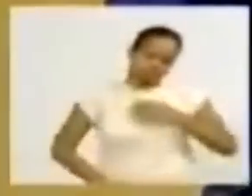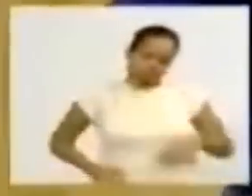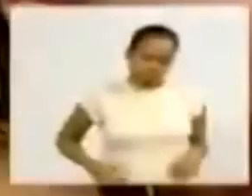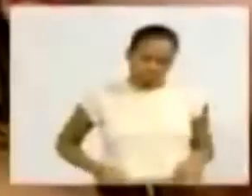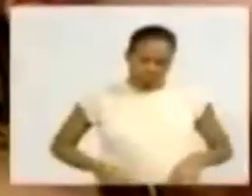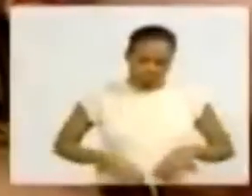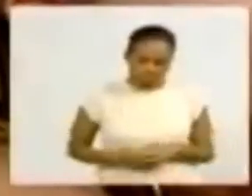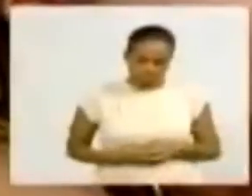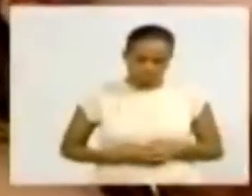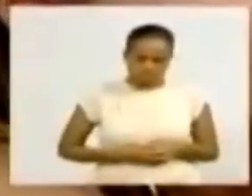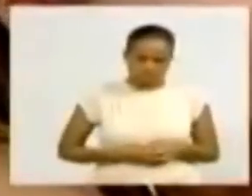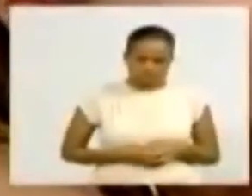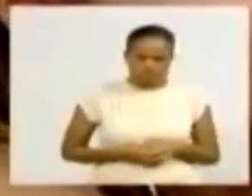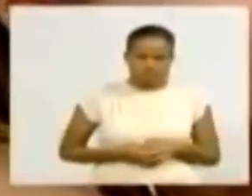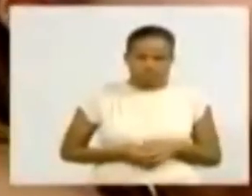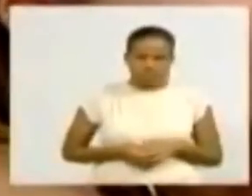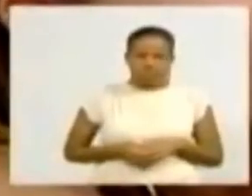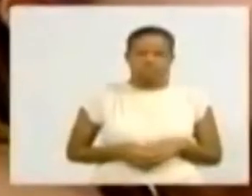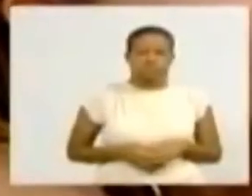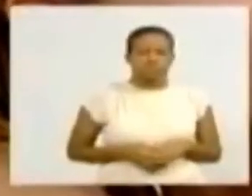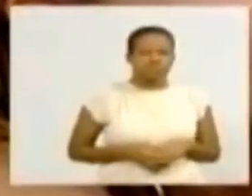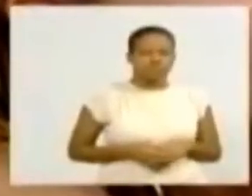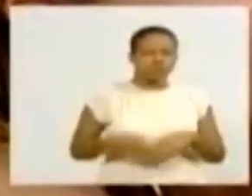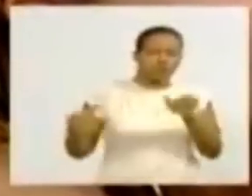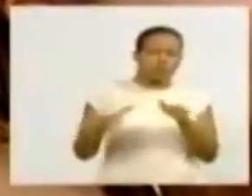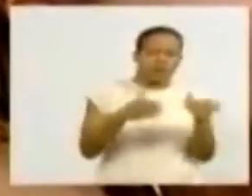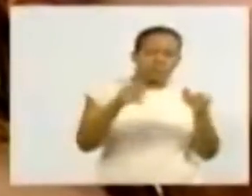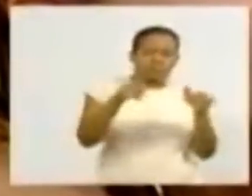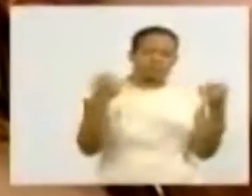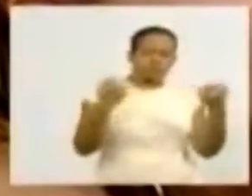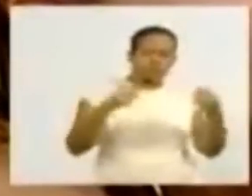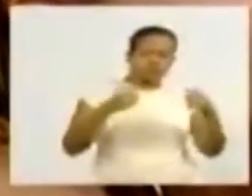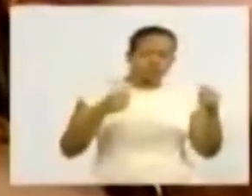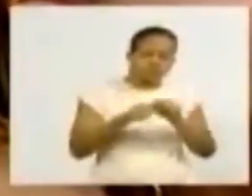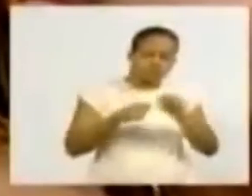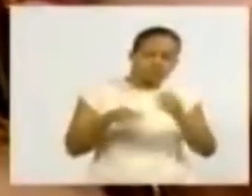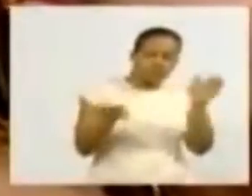Eu não sei qual foi o caminho que você precisou andar para chegar até essa imagem.